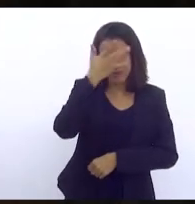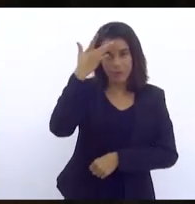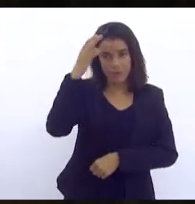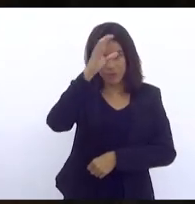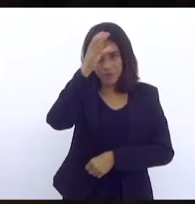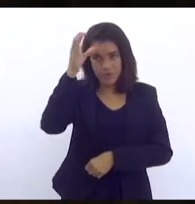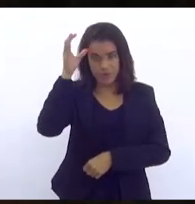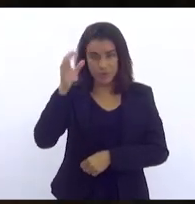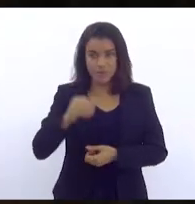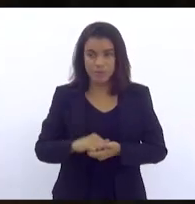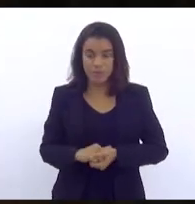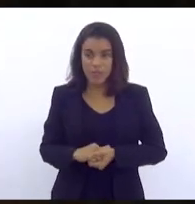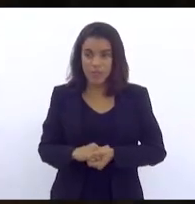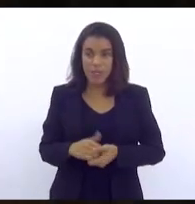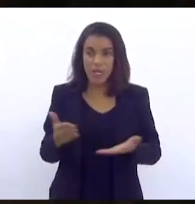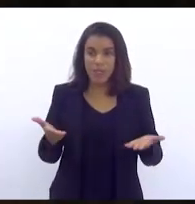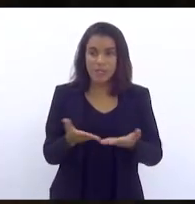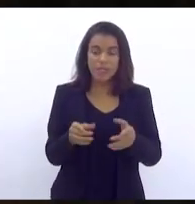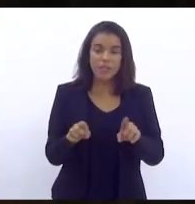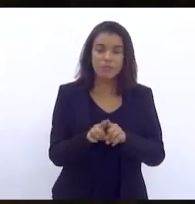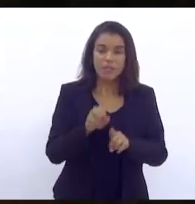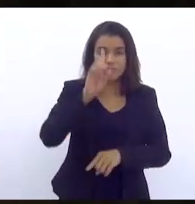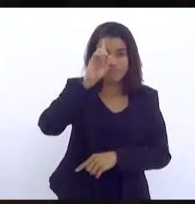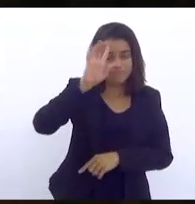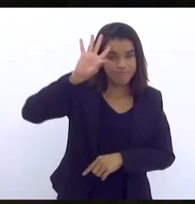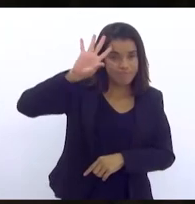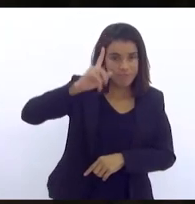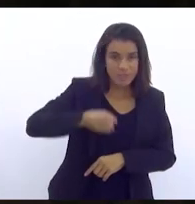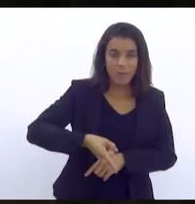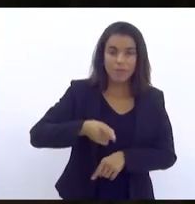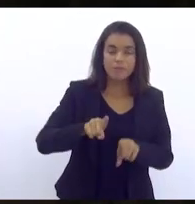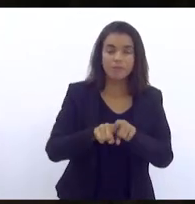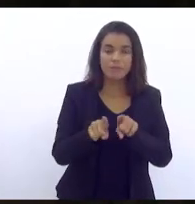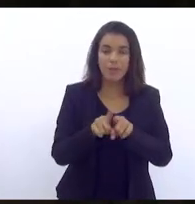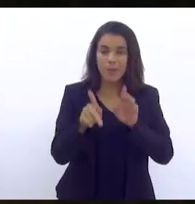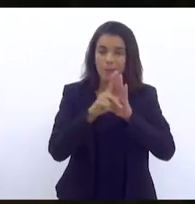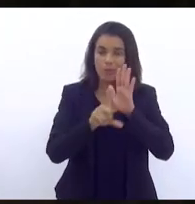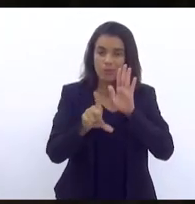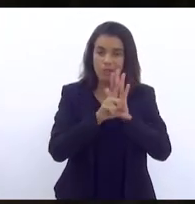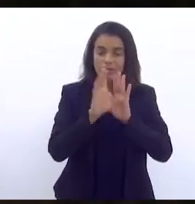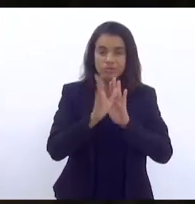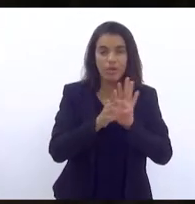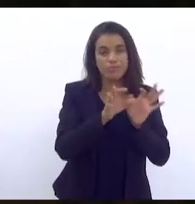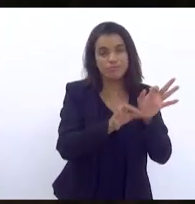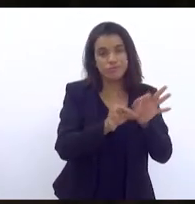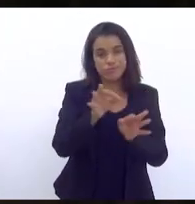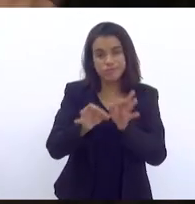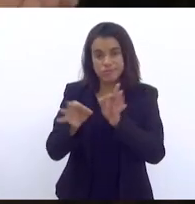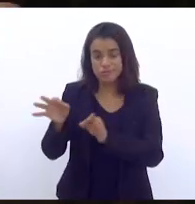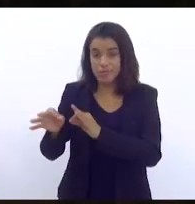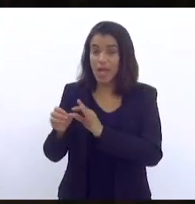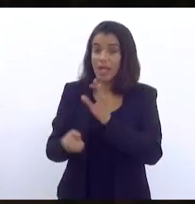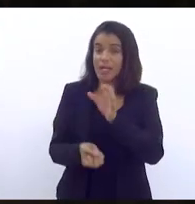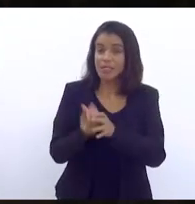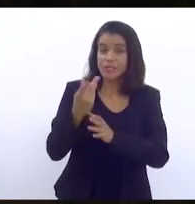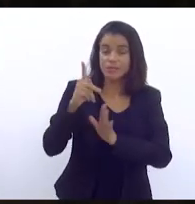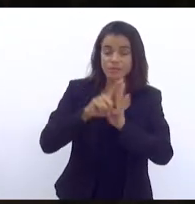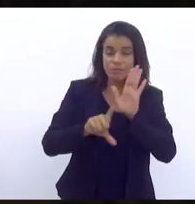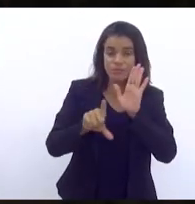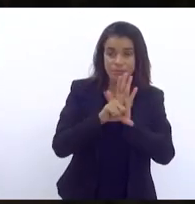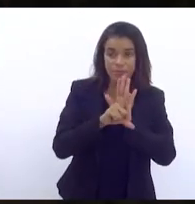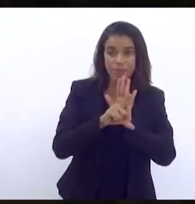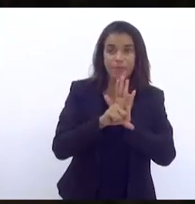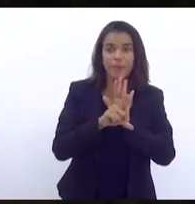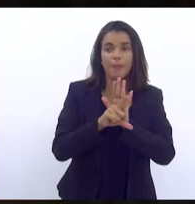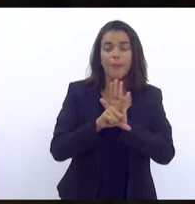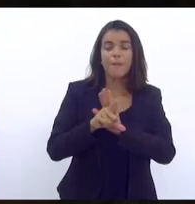eh fica aqui também estabelecido além desses projetos de lei que já tramitam a criação do projeto de lei pelo mínimo